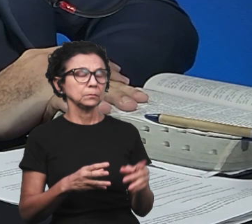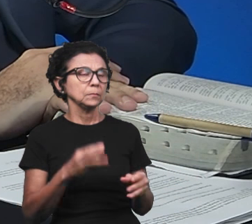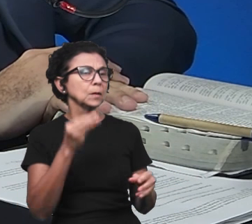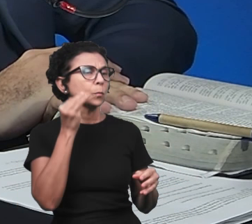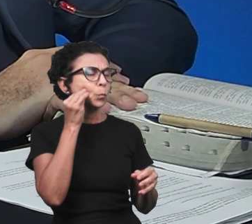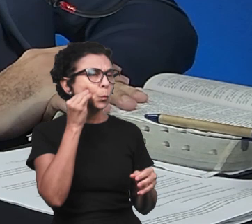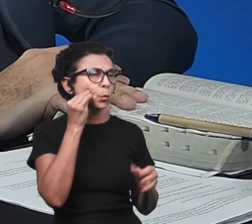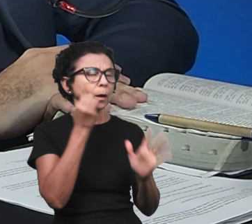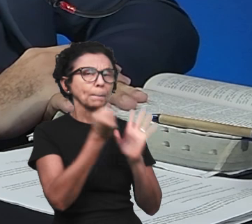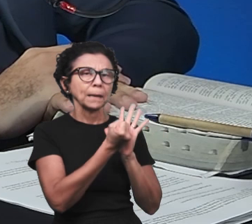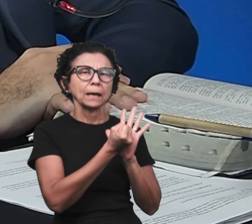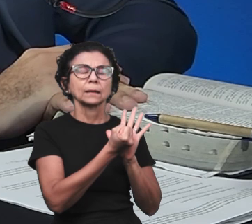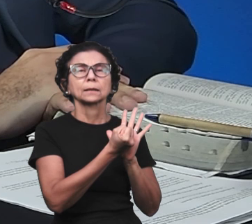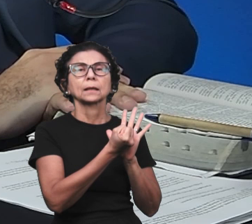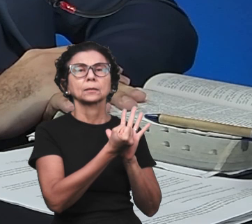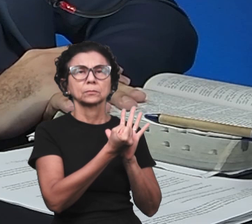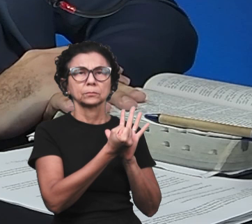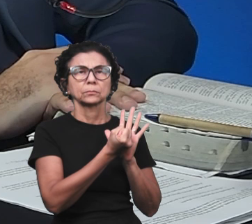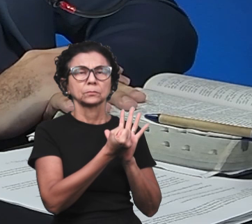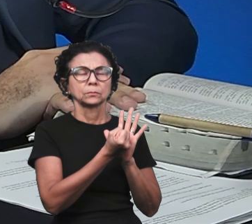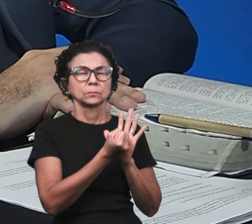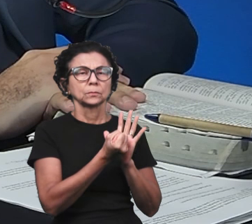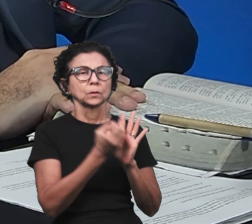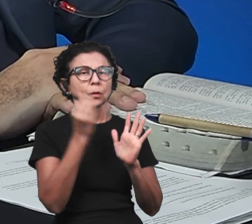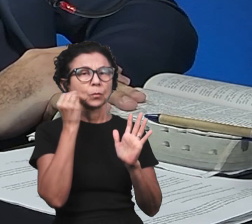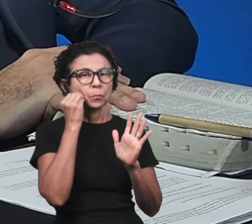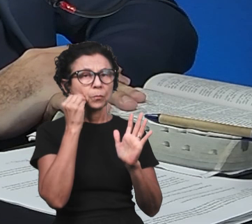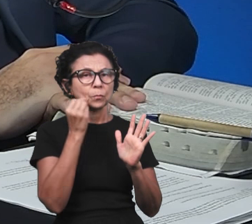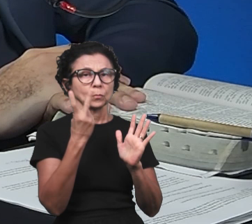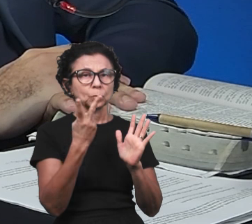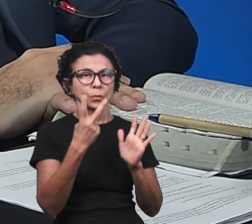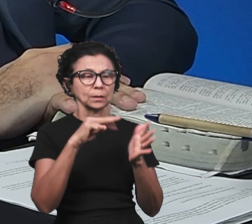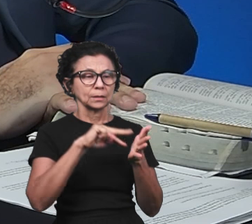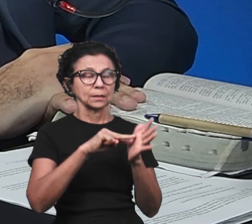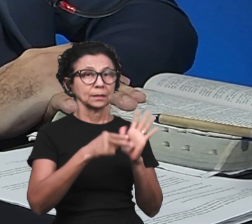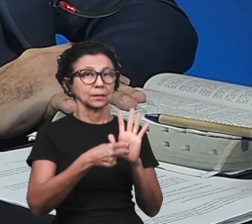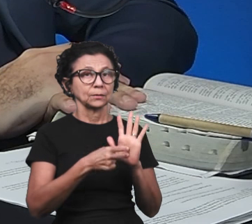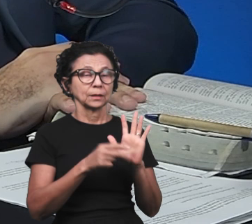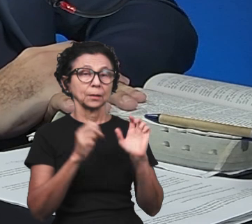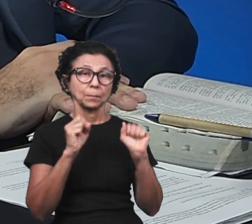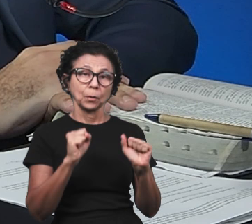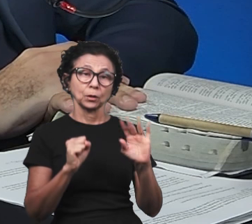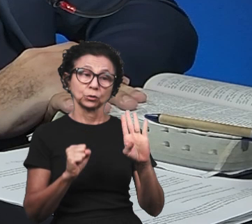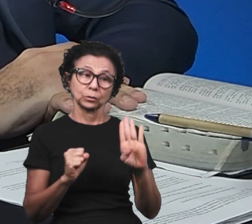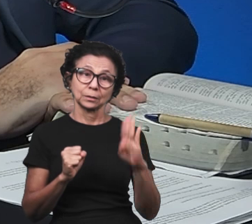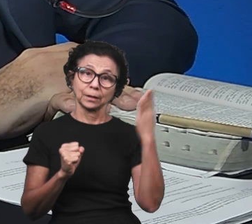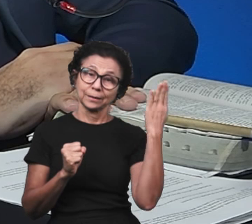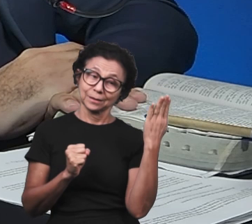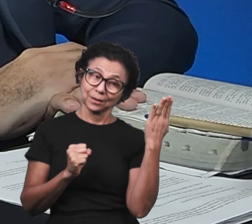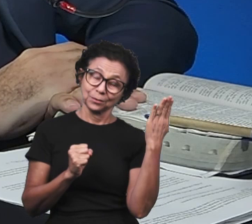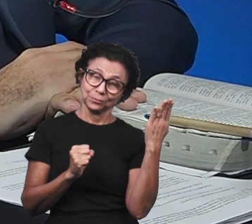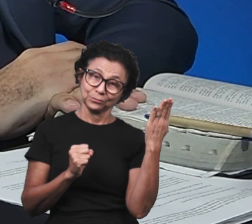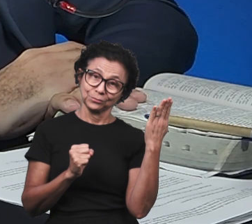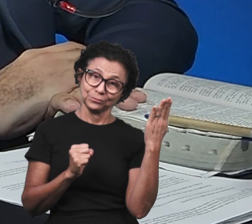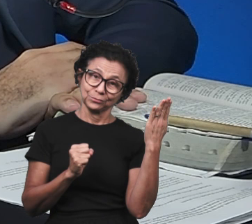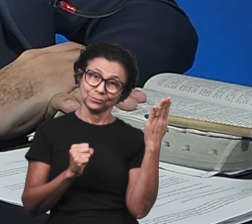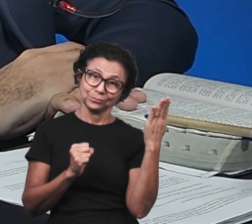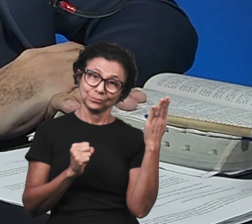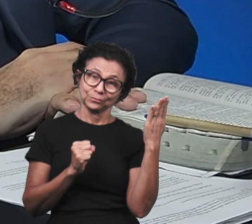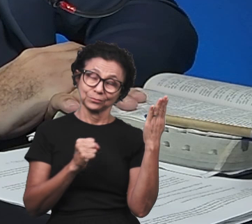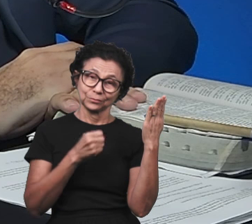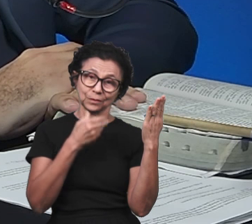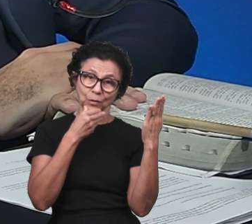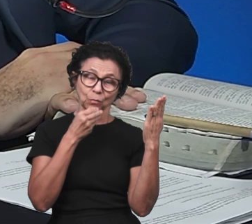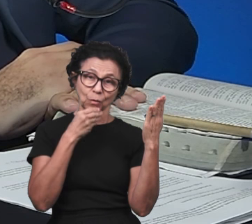selo. O beijo tem muito significado. Pode ser o selo da traição, como Judas, mas no caso de Arão foi